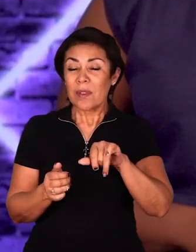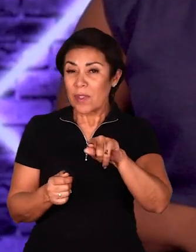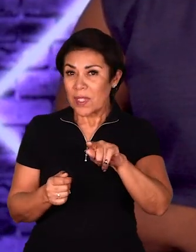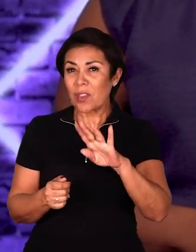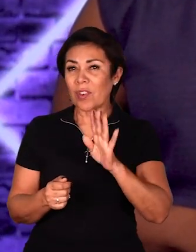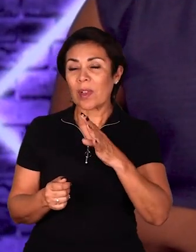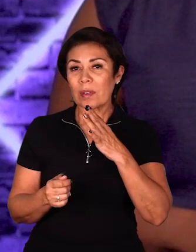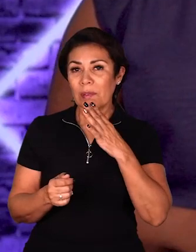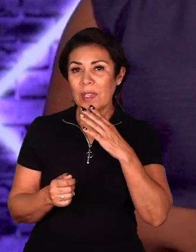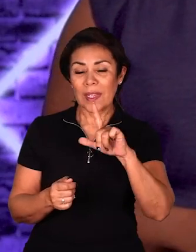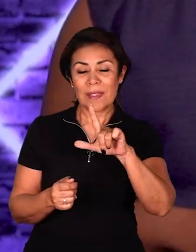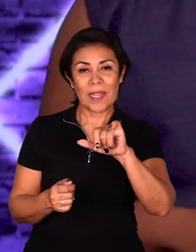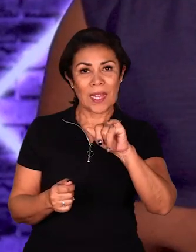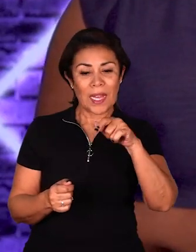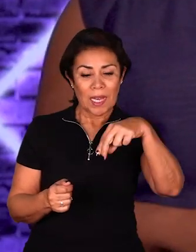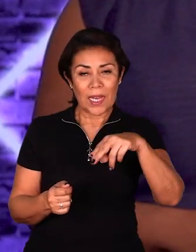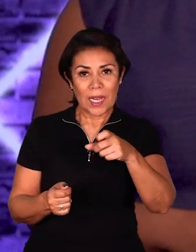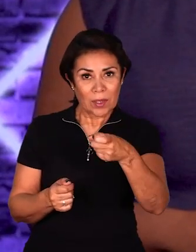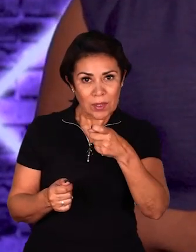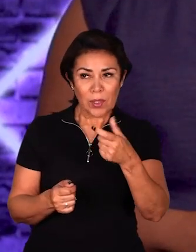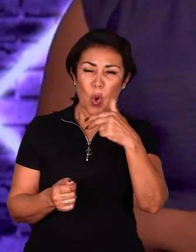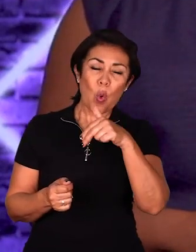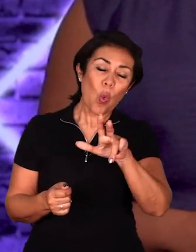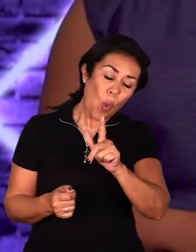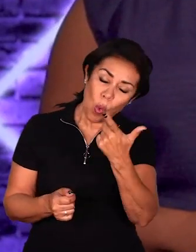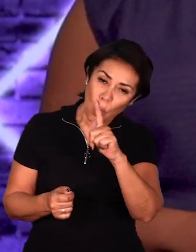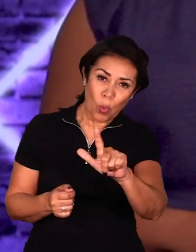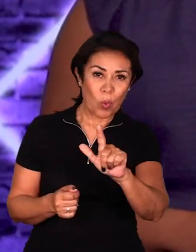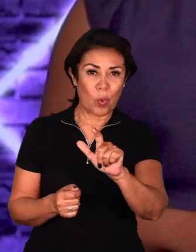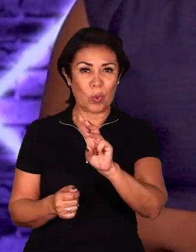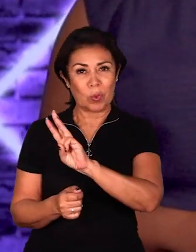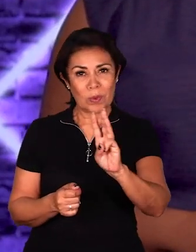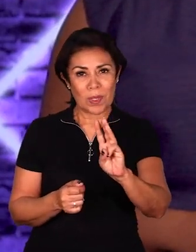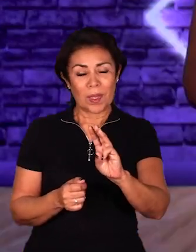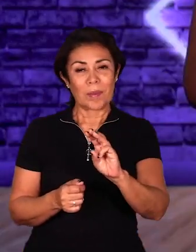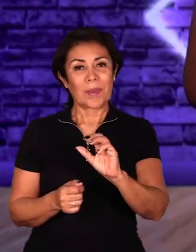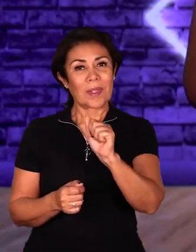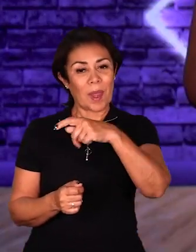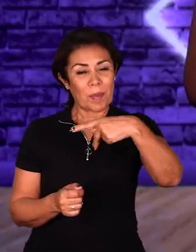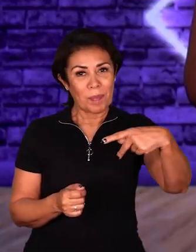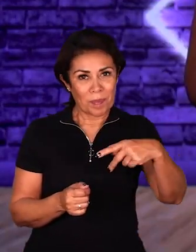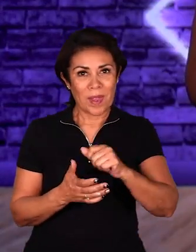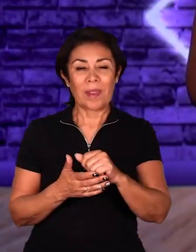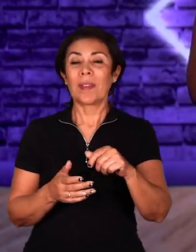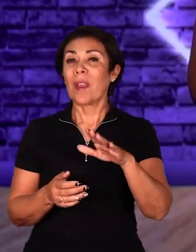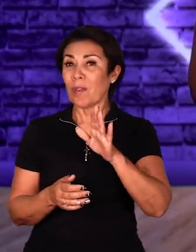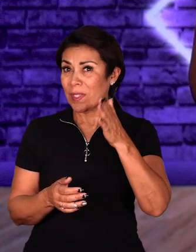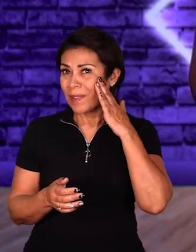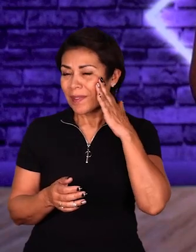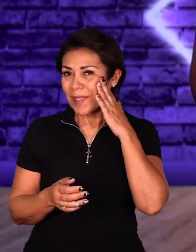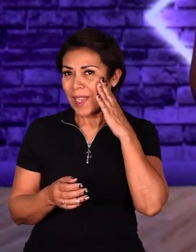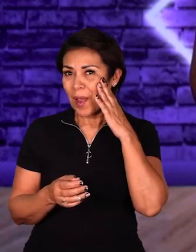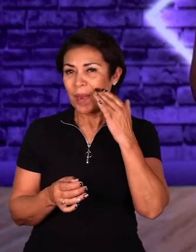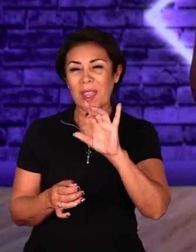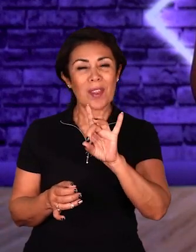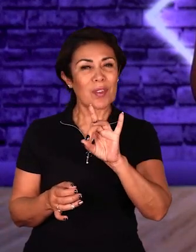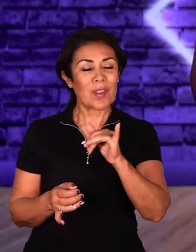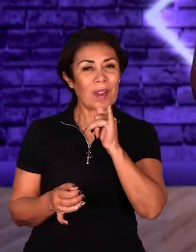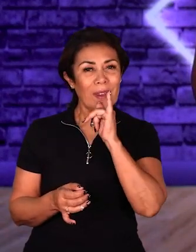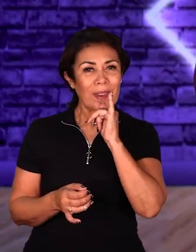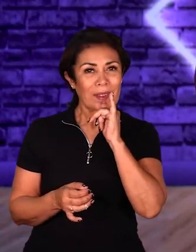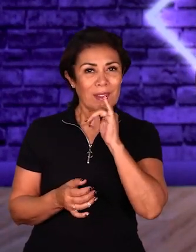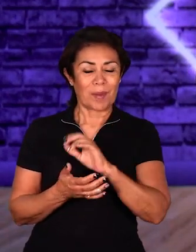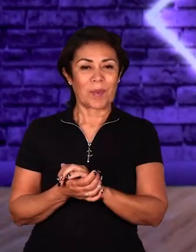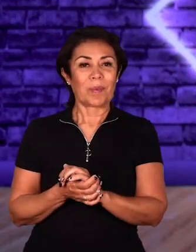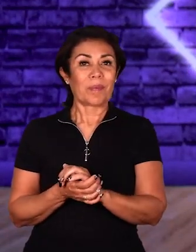usa ou já ouviu falar no sistema operacional Linux ou no navegador de internet Firefox ou ainda naquele aplicativo de mensagens, o Telegram, saiba que